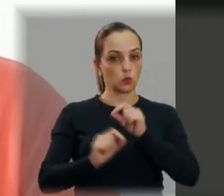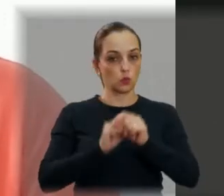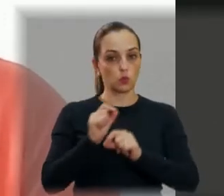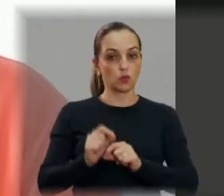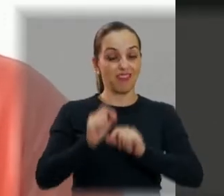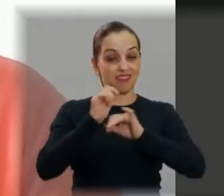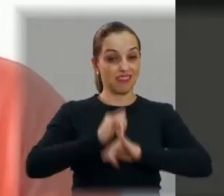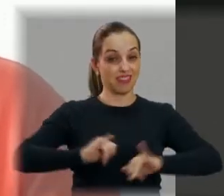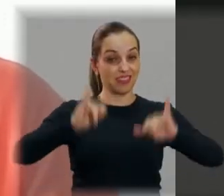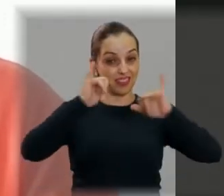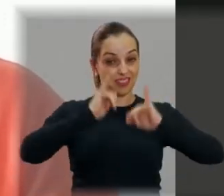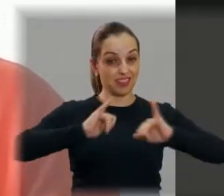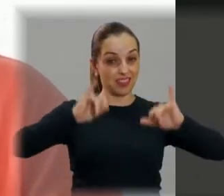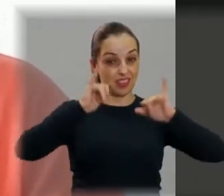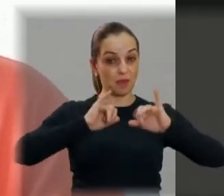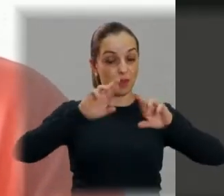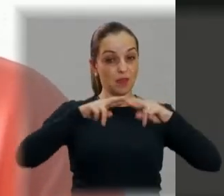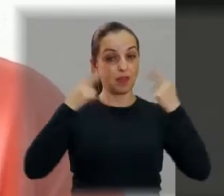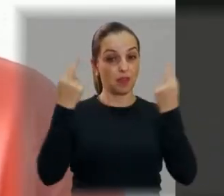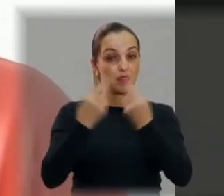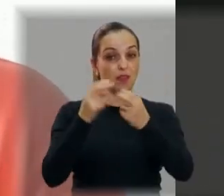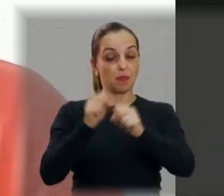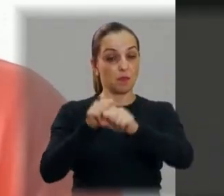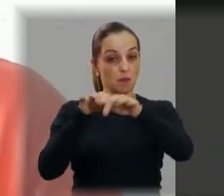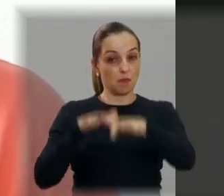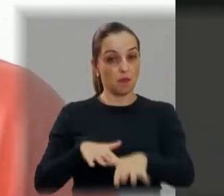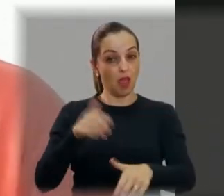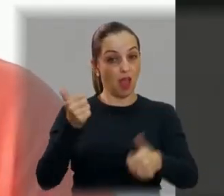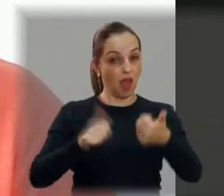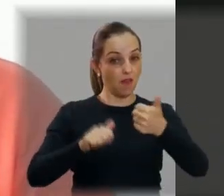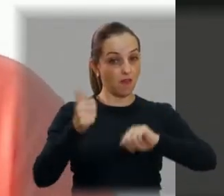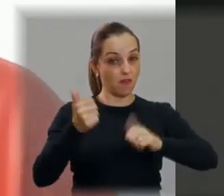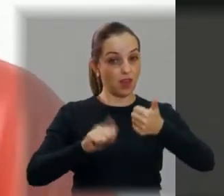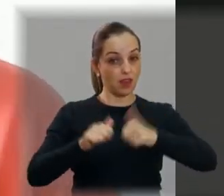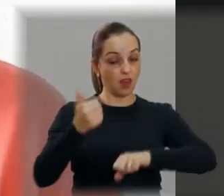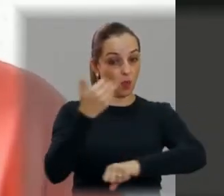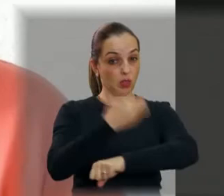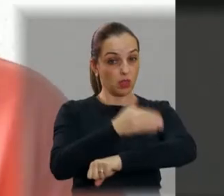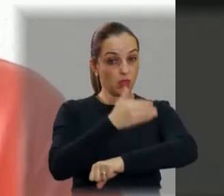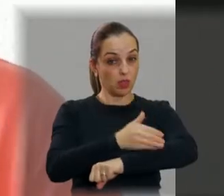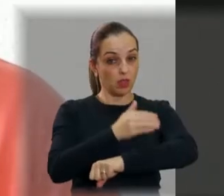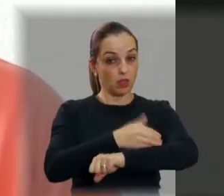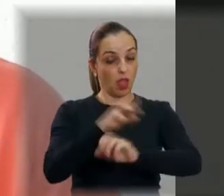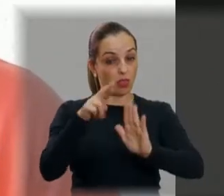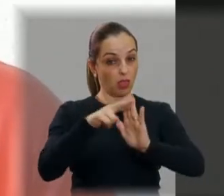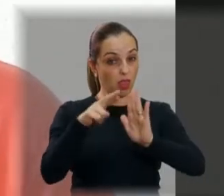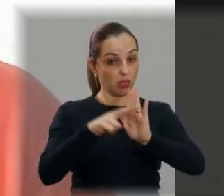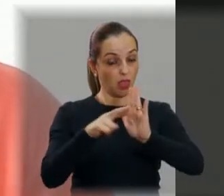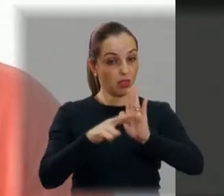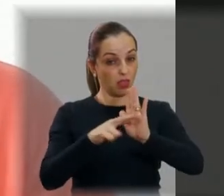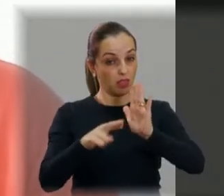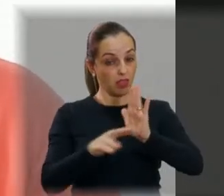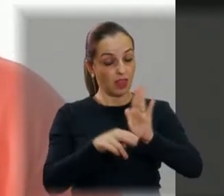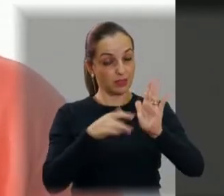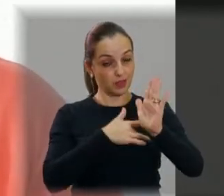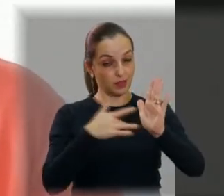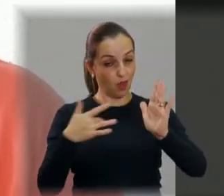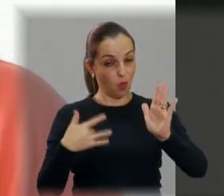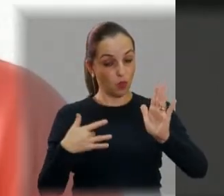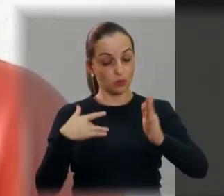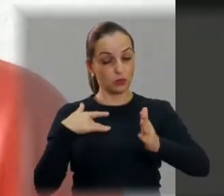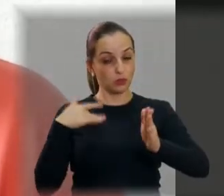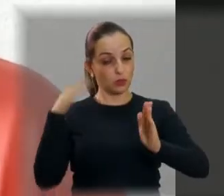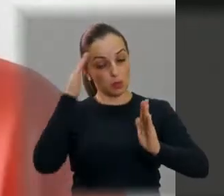essa frase na audiência pública, uma revisão de um treinamento a respeito dos protocolos nas unidades.